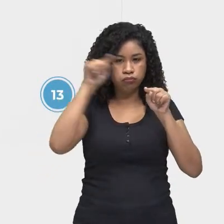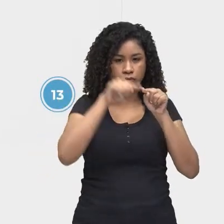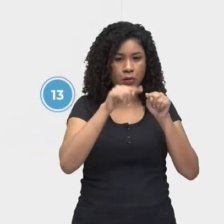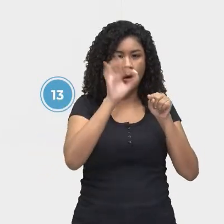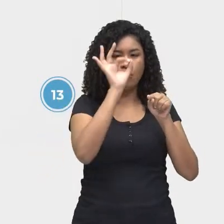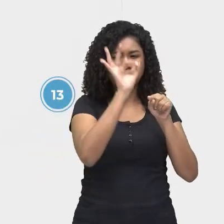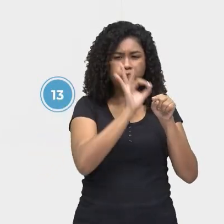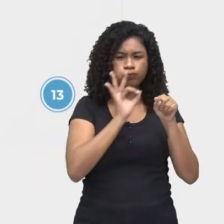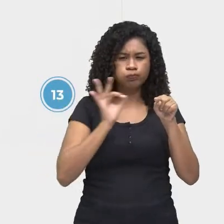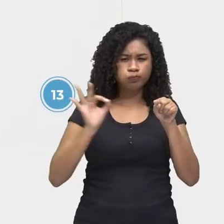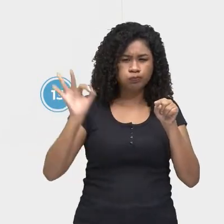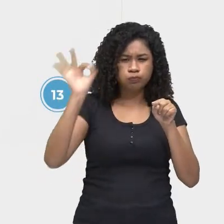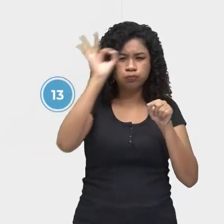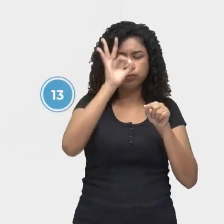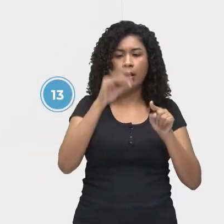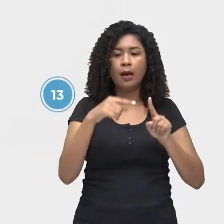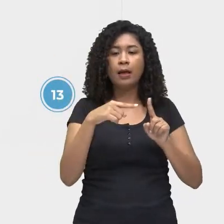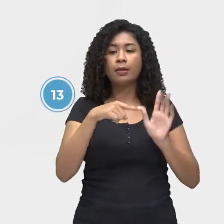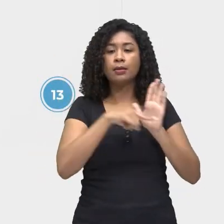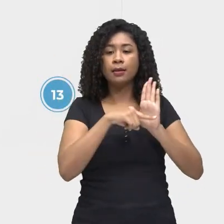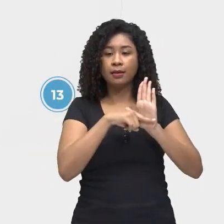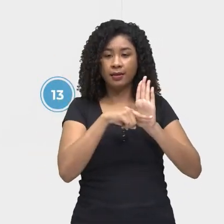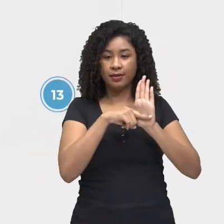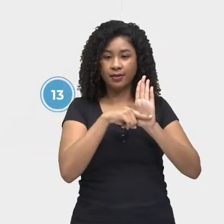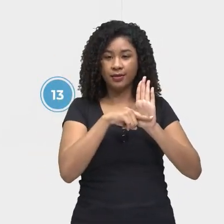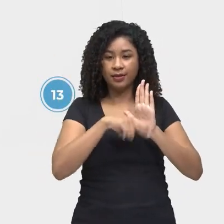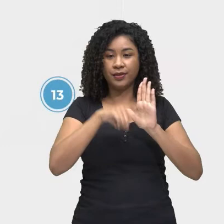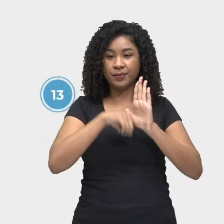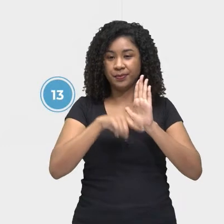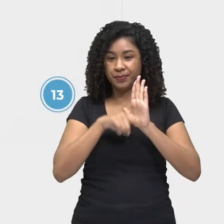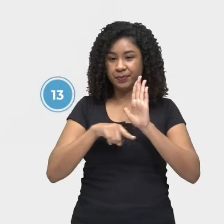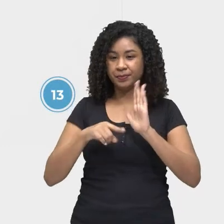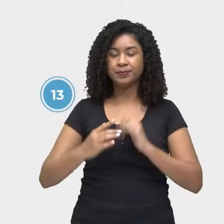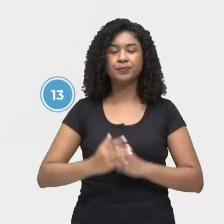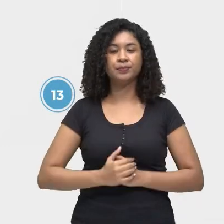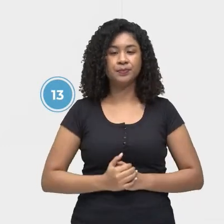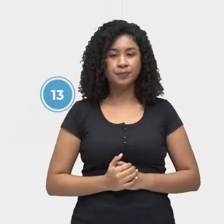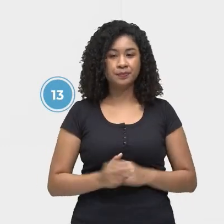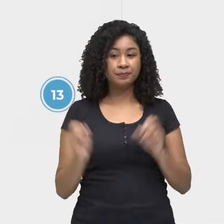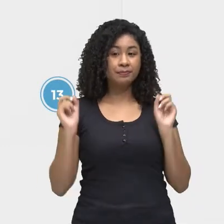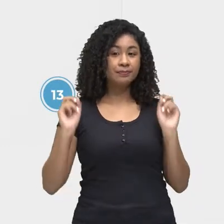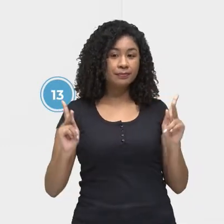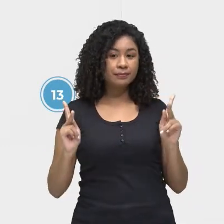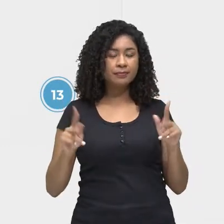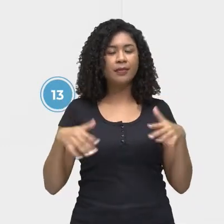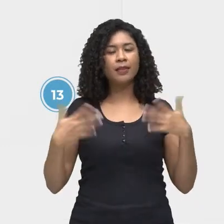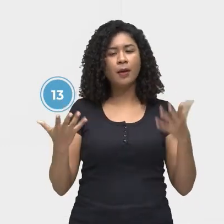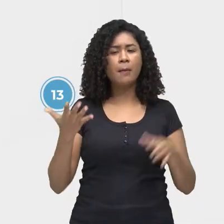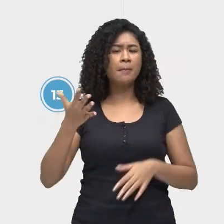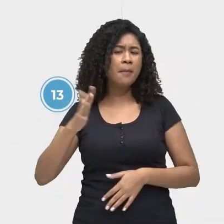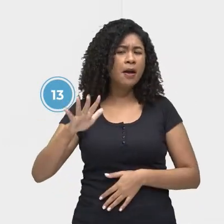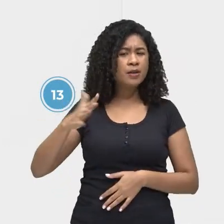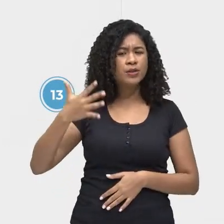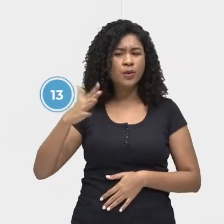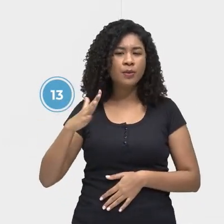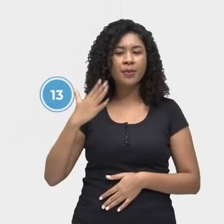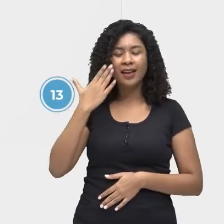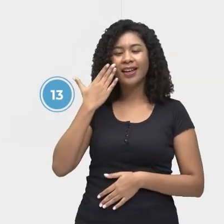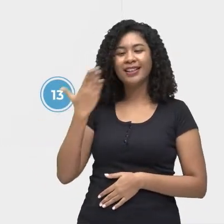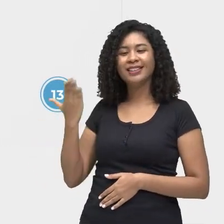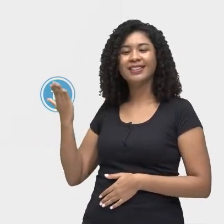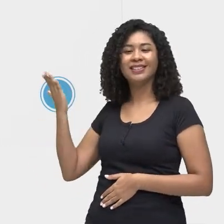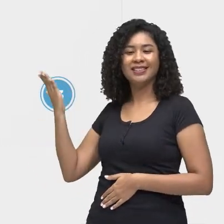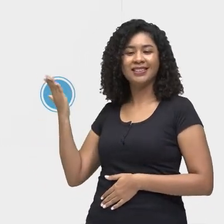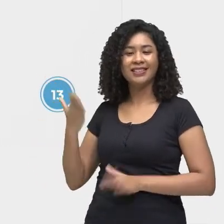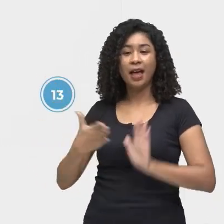possuem a carga negativa, certo? Então, mais ou menos o nosso modelo aí atômico